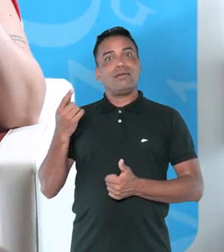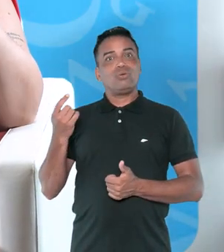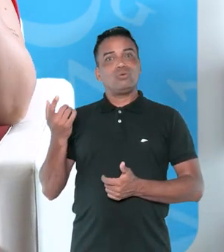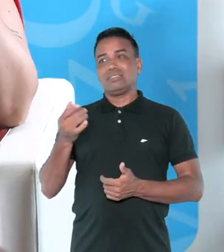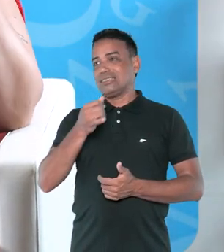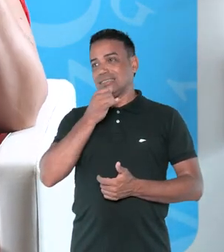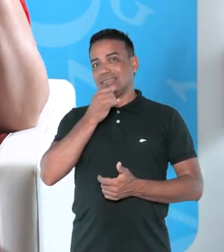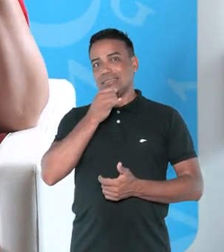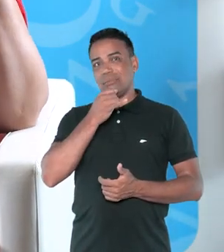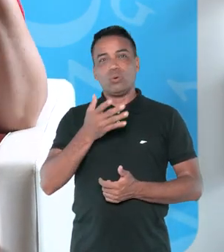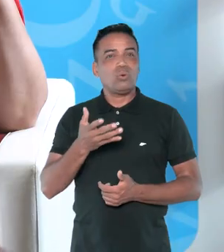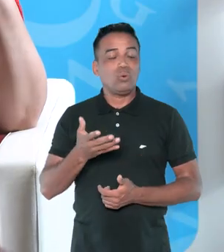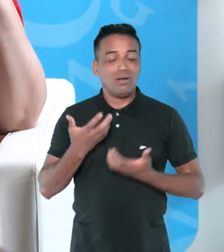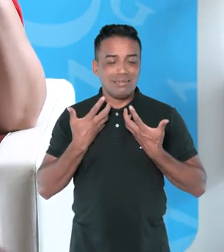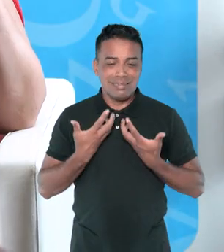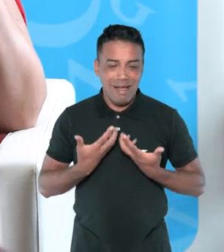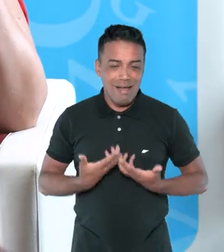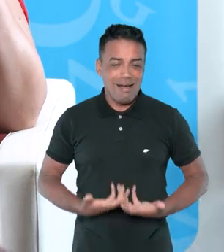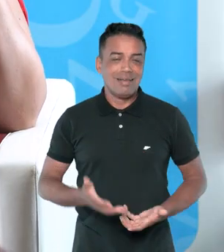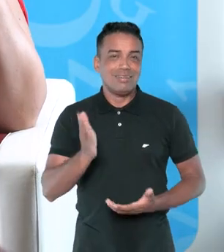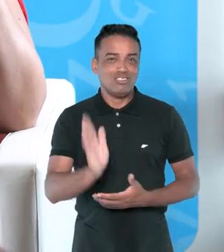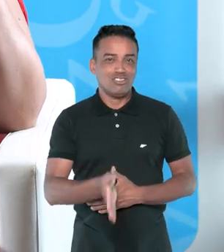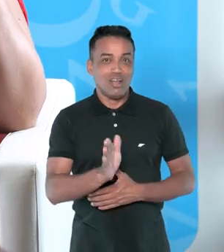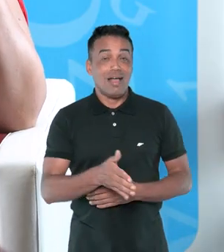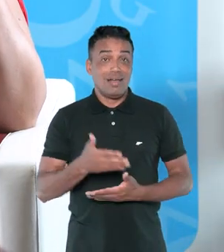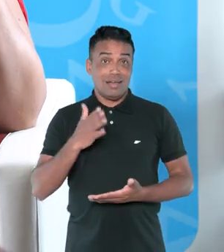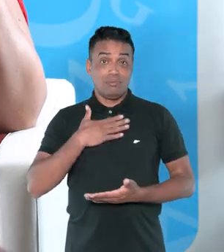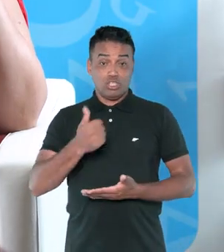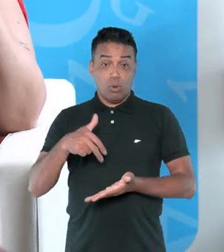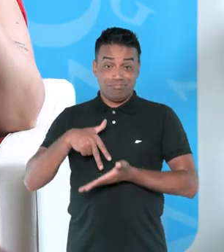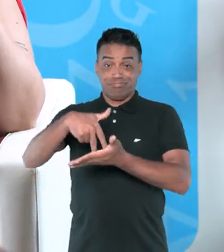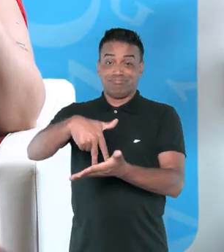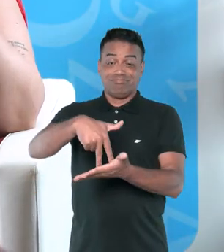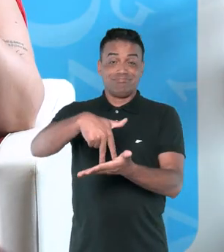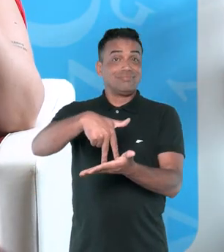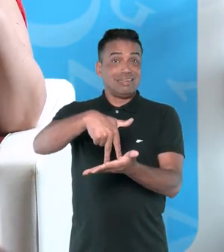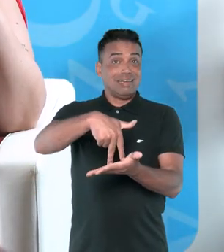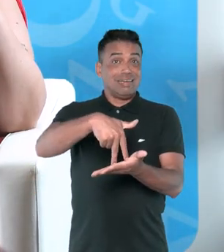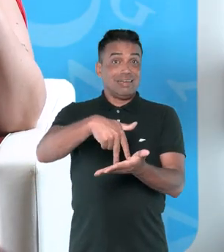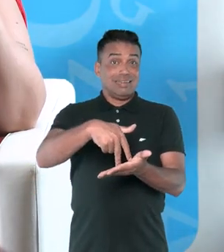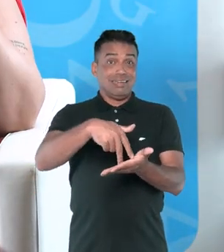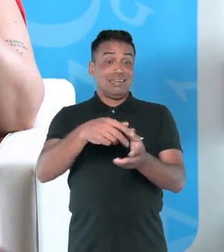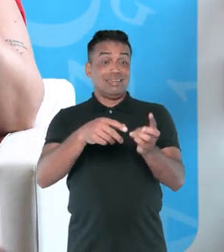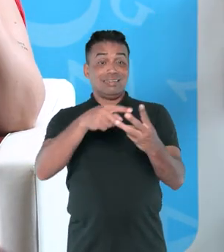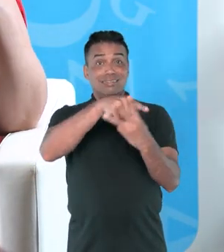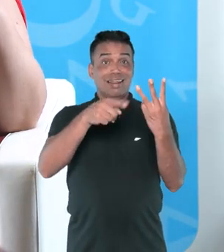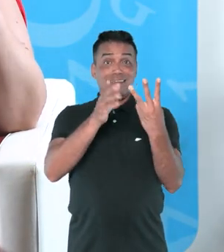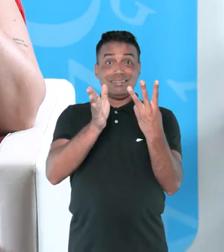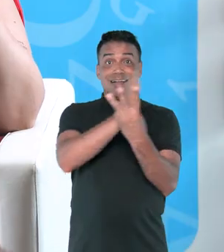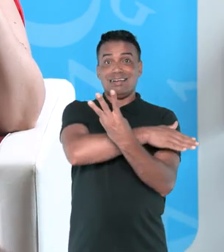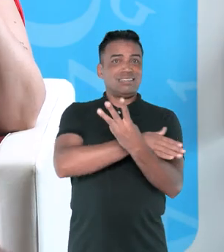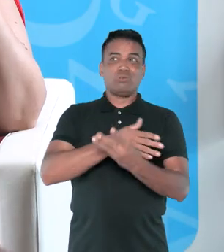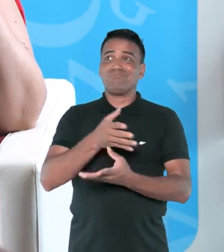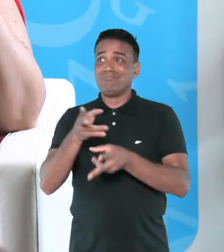demência senil também. E estava cansado e tudo. E aí, quando chegou a minha vez, os 3 antes de mim, eu nem ouvi direito o